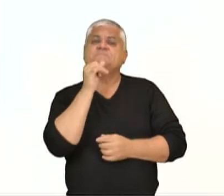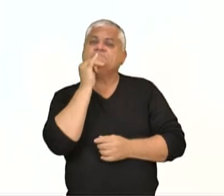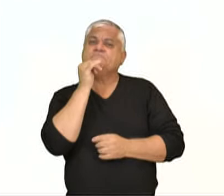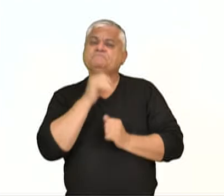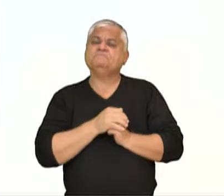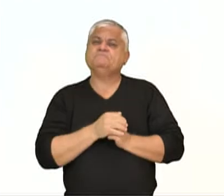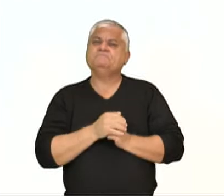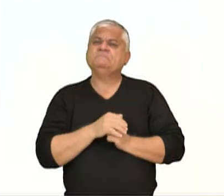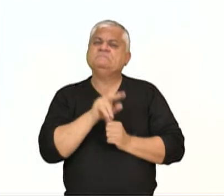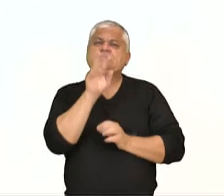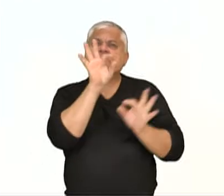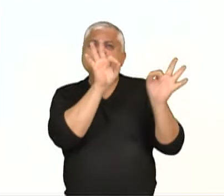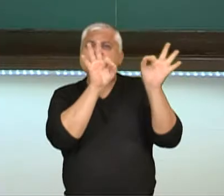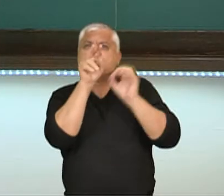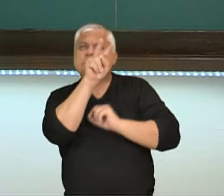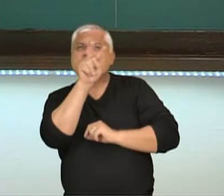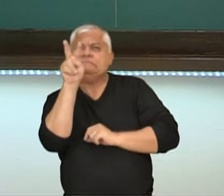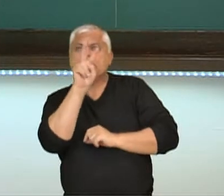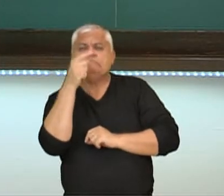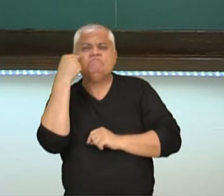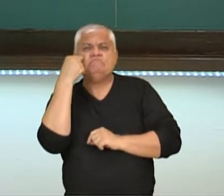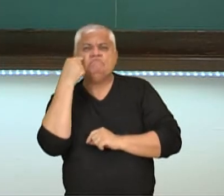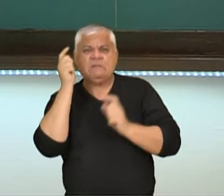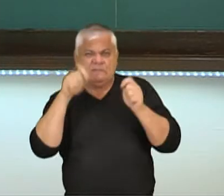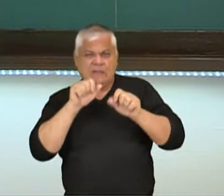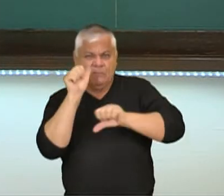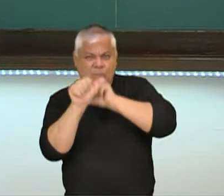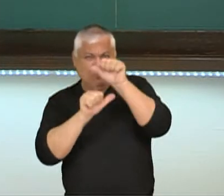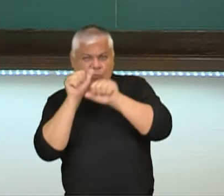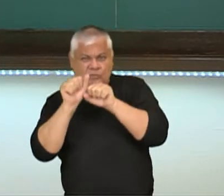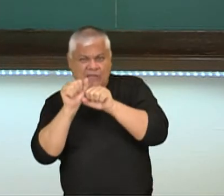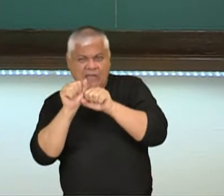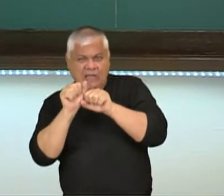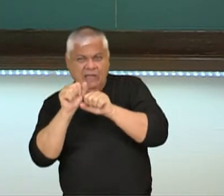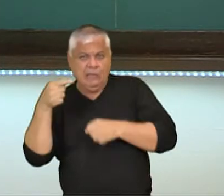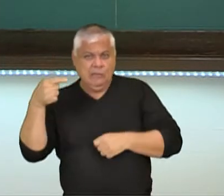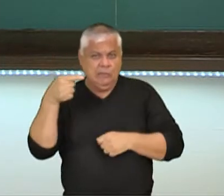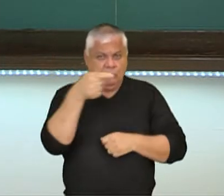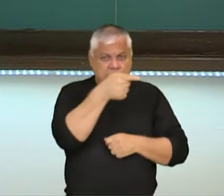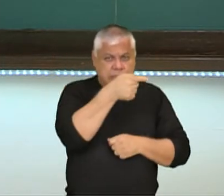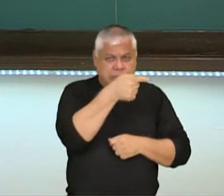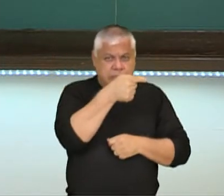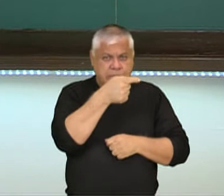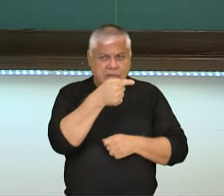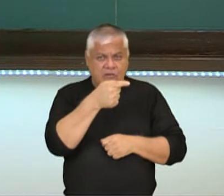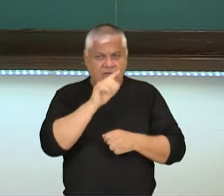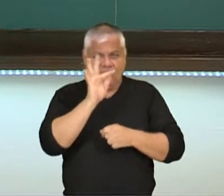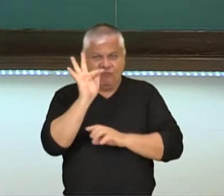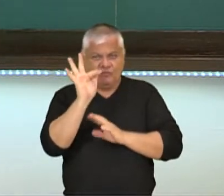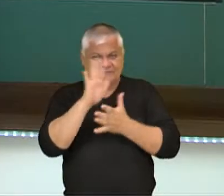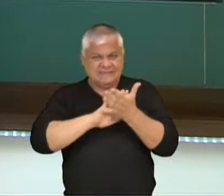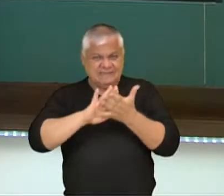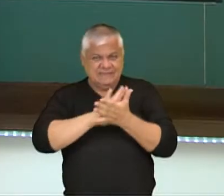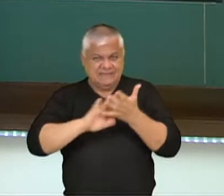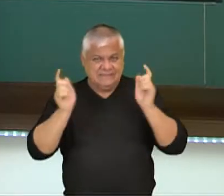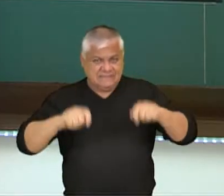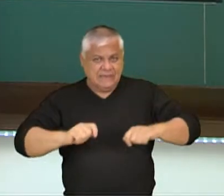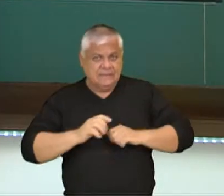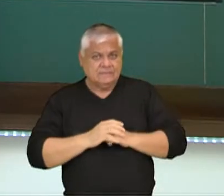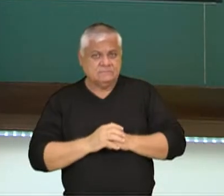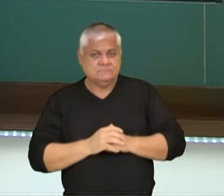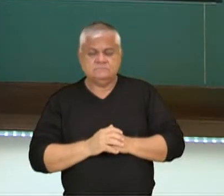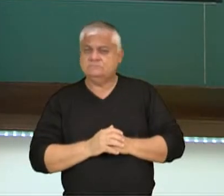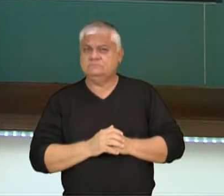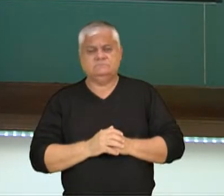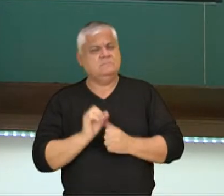pensar, tem como você mudar o movimento de um corpo sem usar força? A resposta deve ser